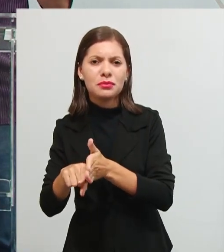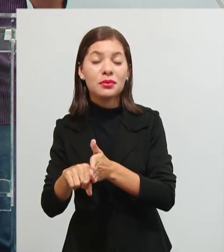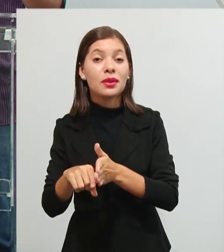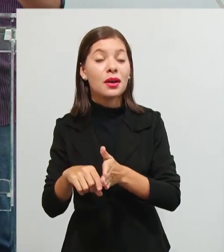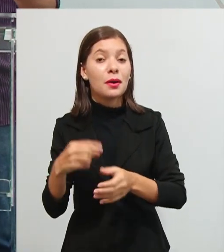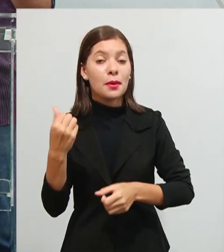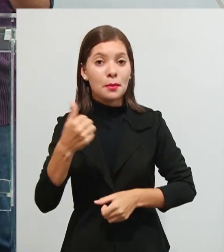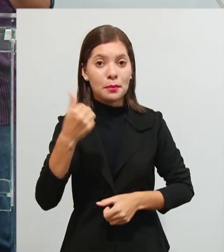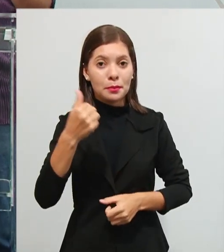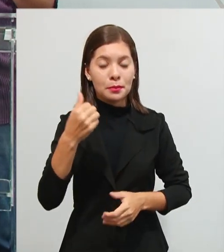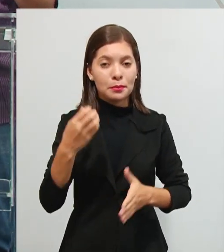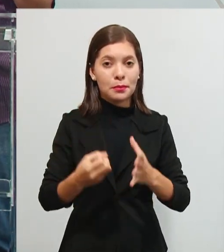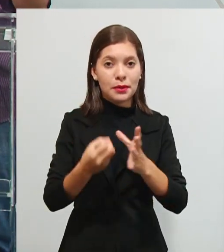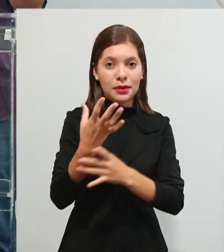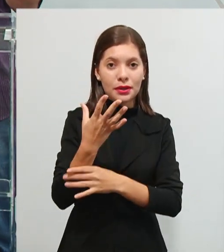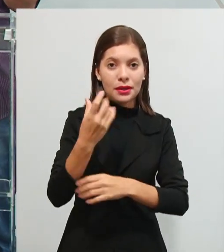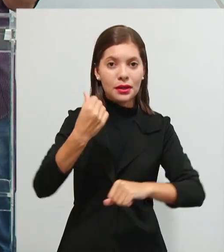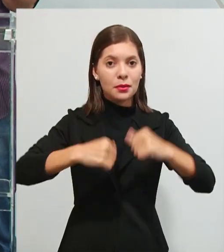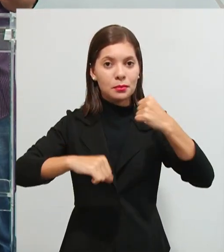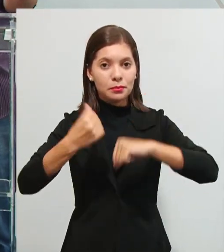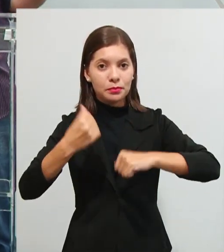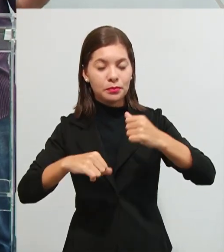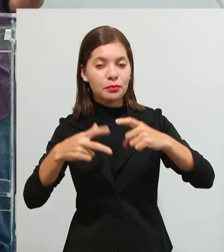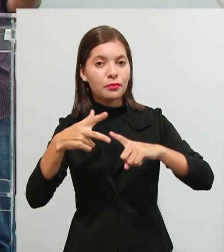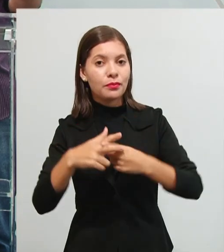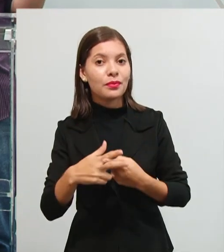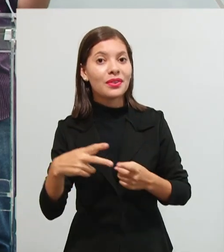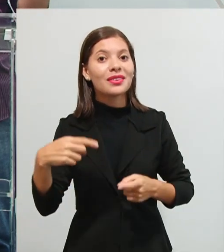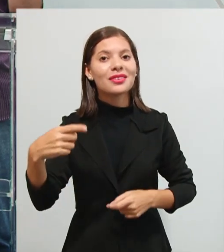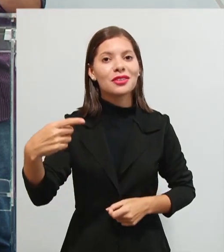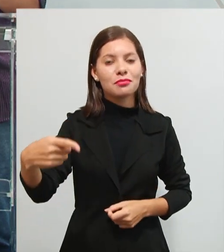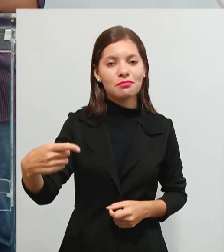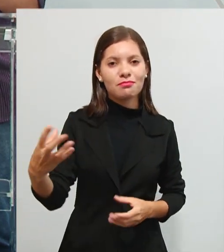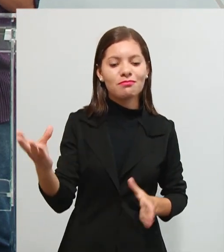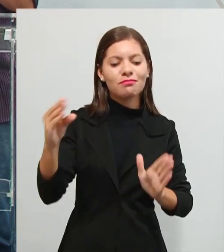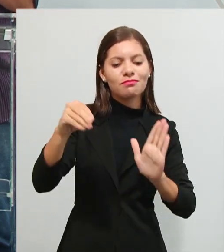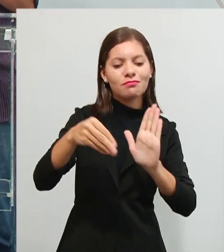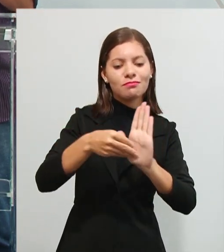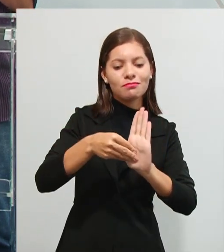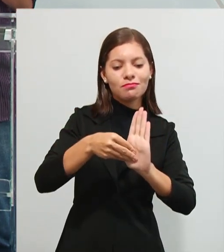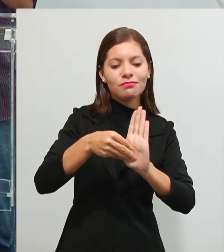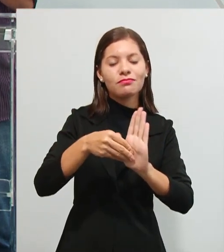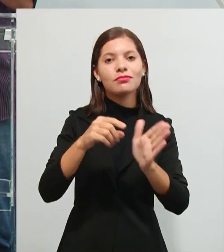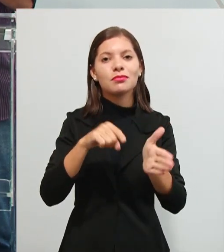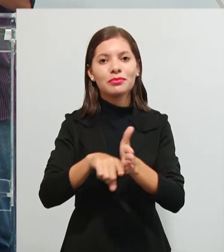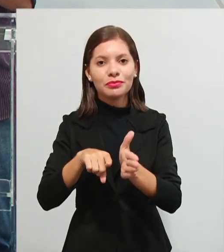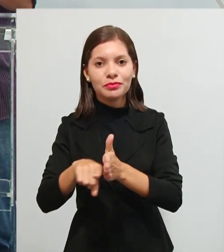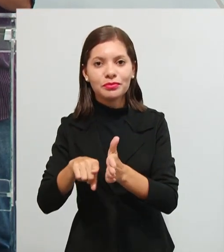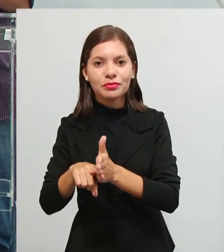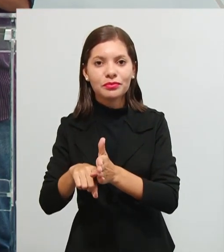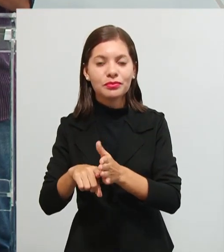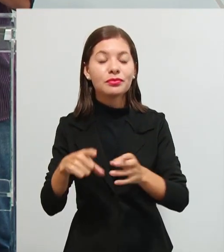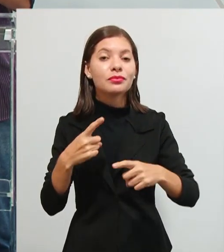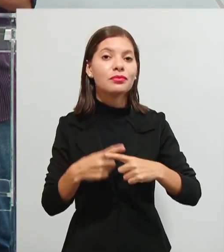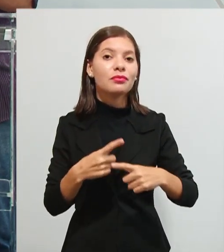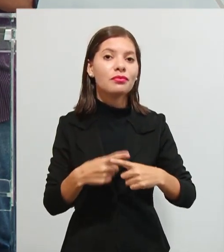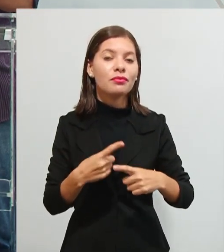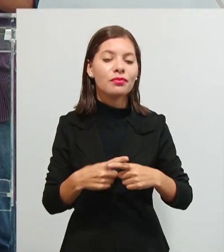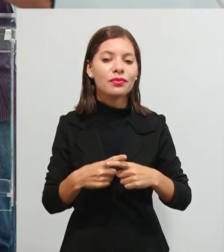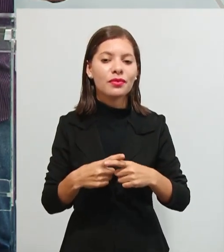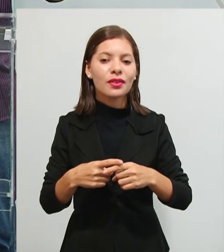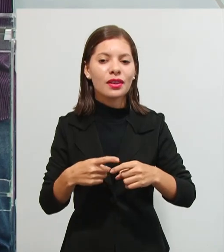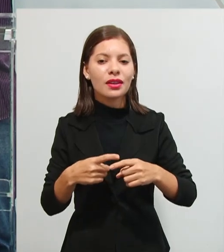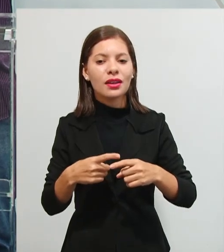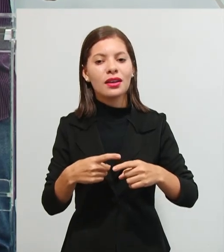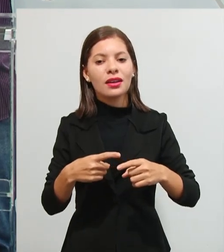com as configurações da prova, depois você pode adicionar as questões. Isso é feito porque é possível no Moodle criar um banco de